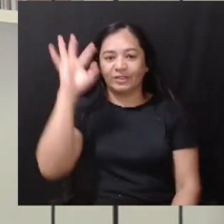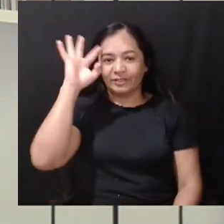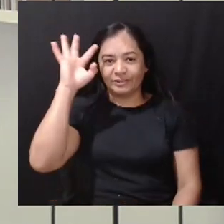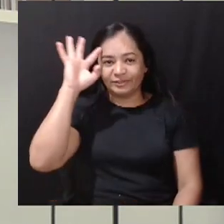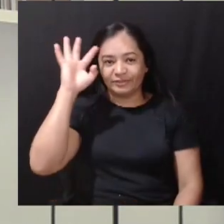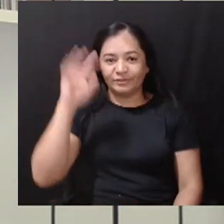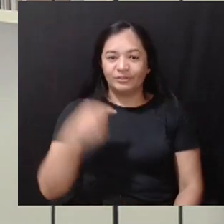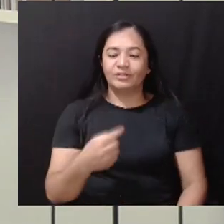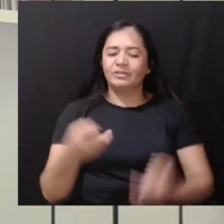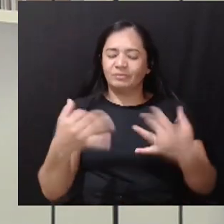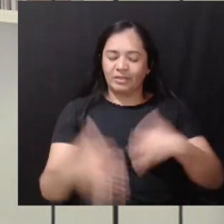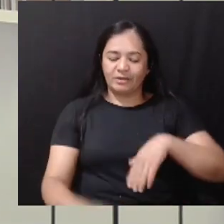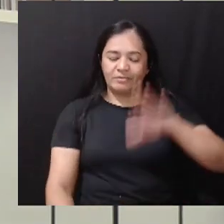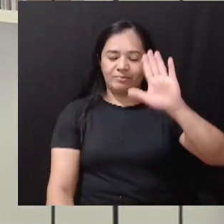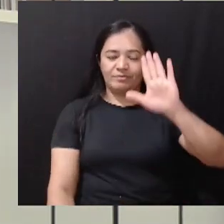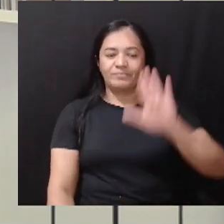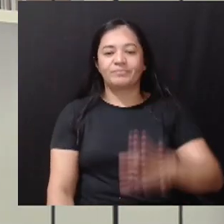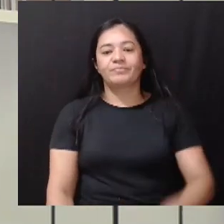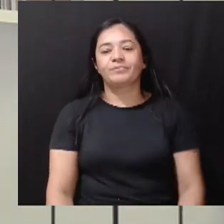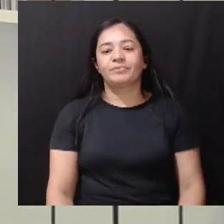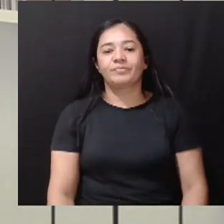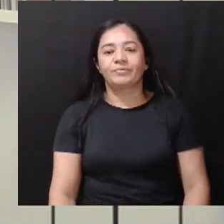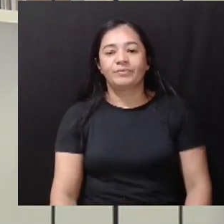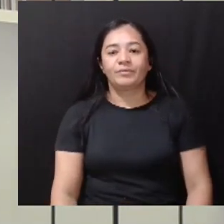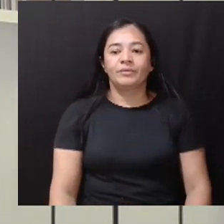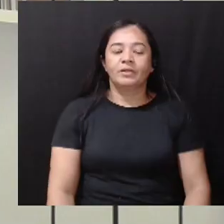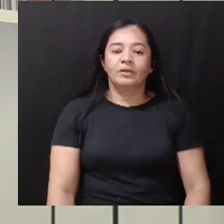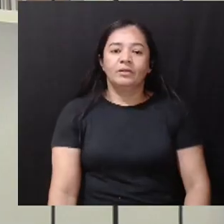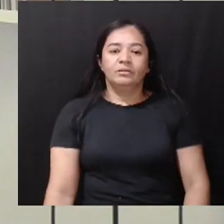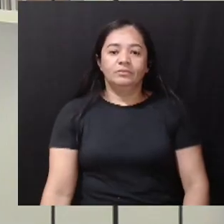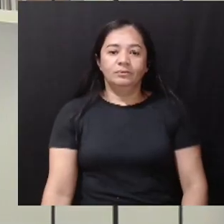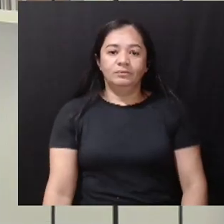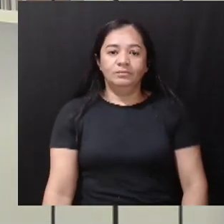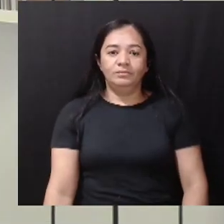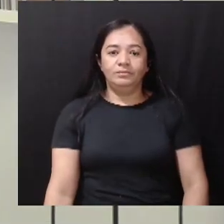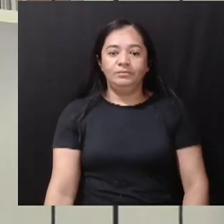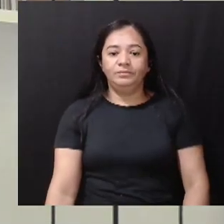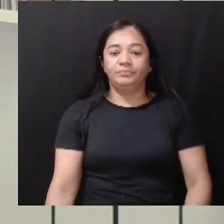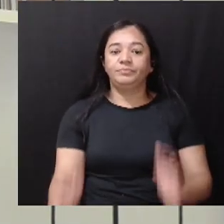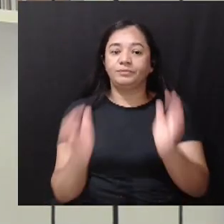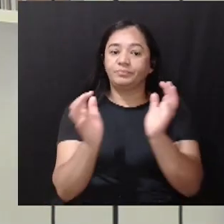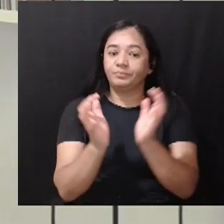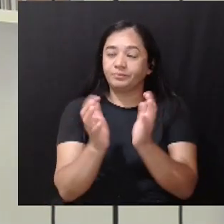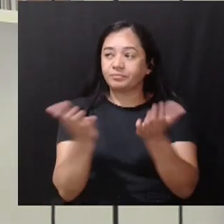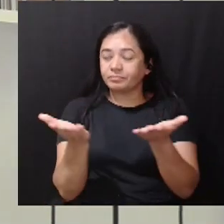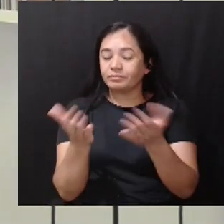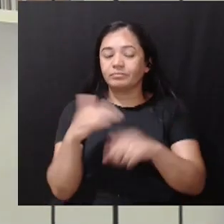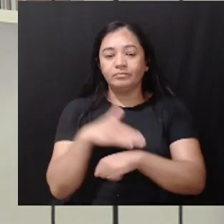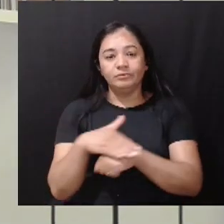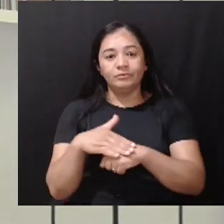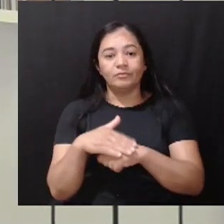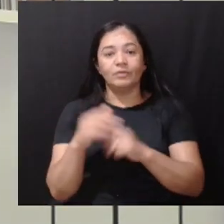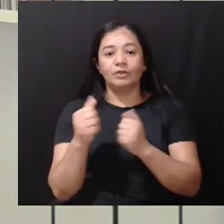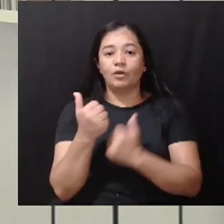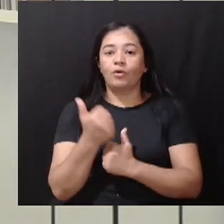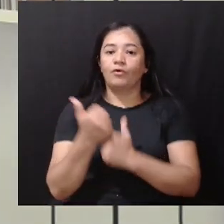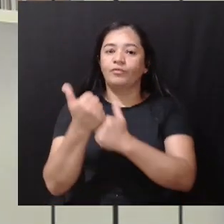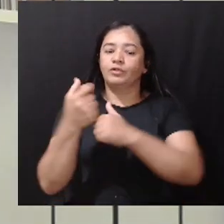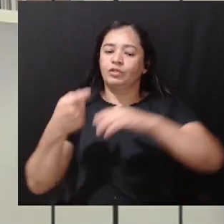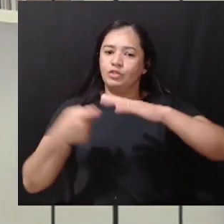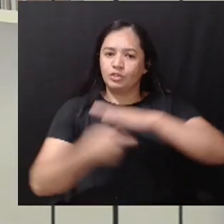mais sobre este confronto. Bom, a nossa equipe conversou com um assessor de investimentos